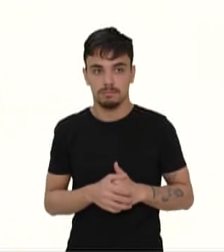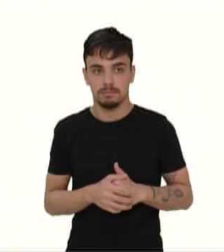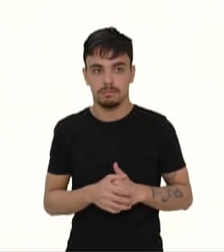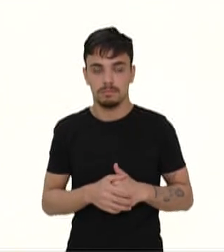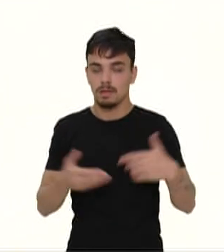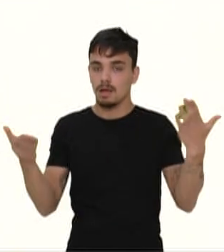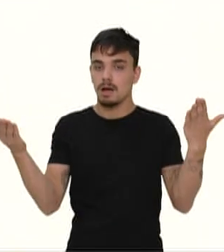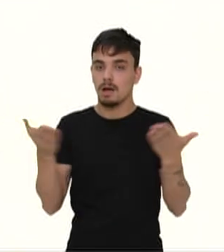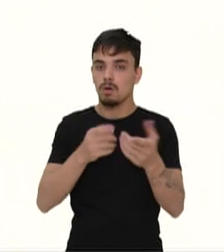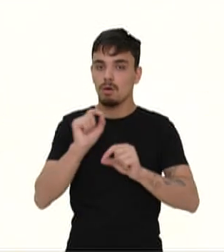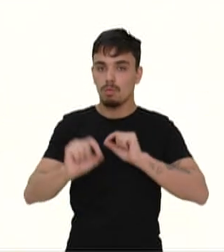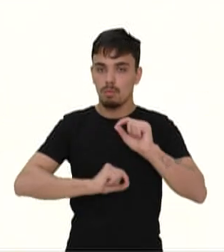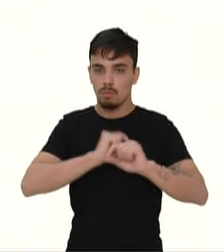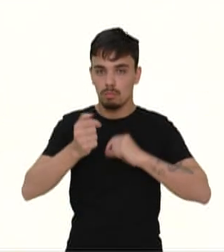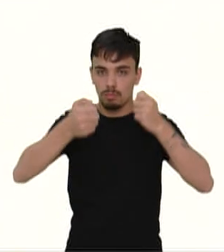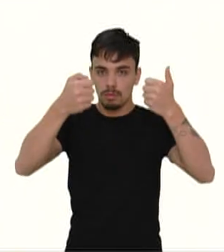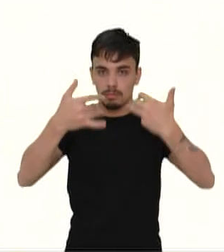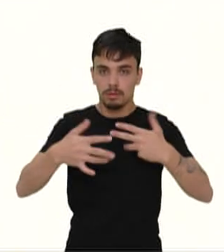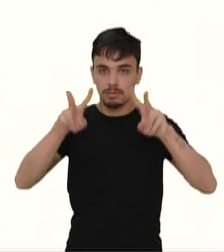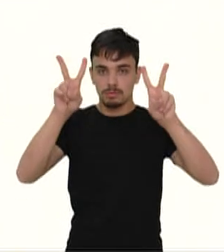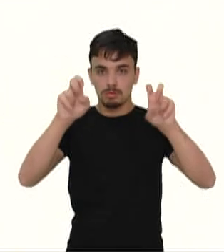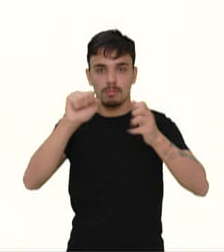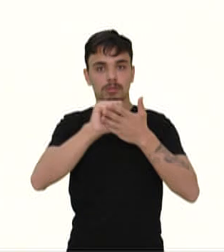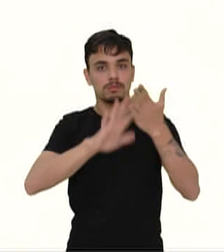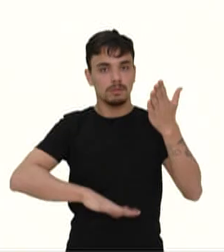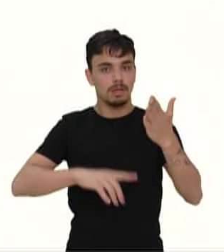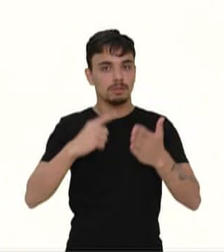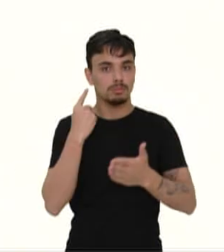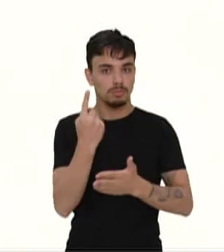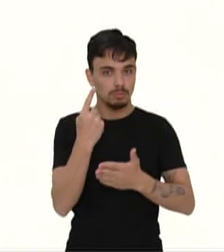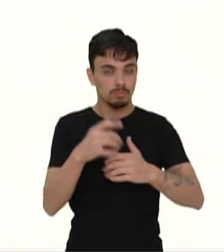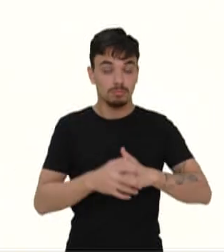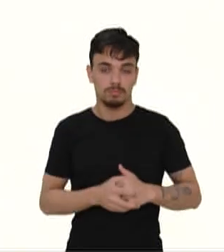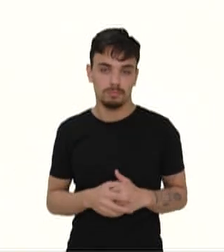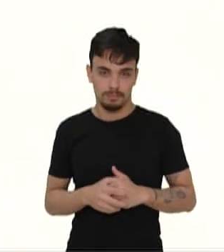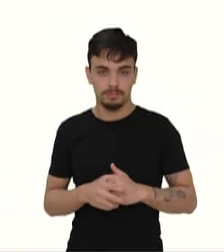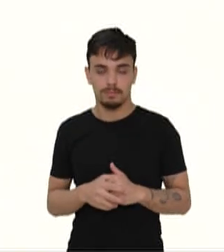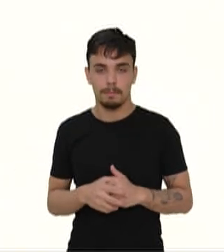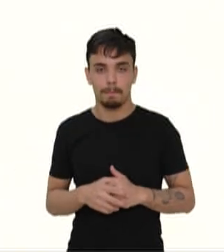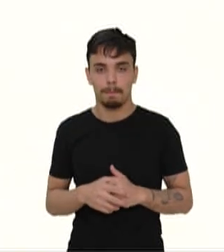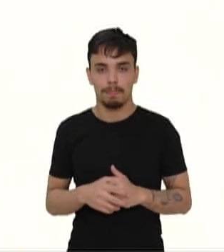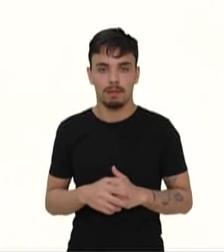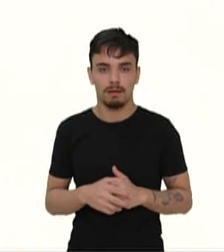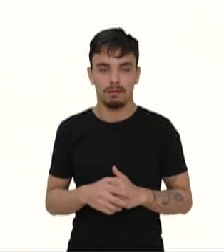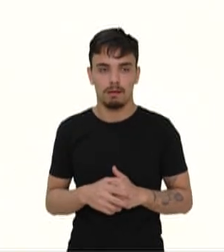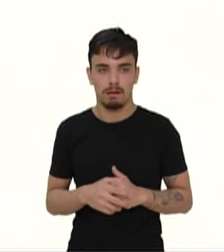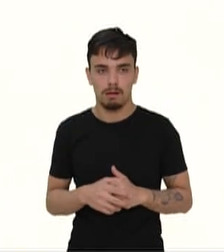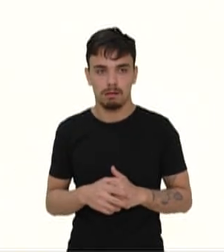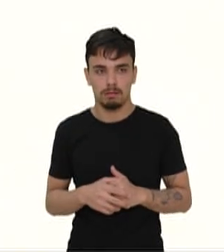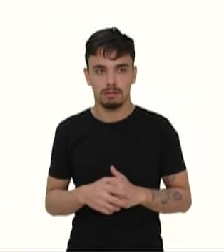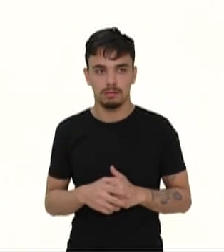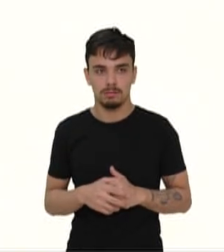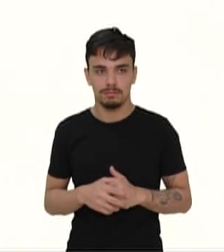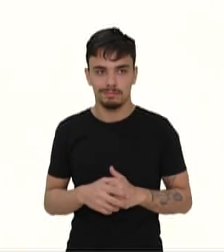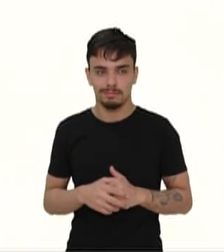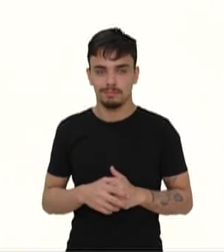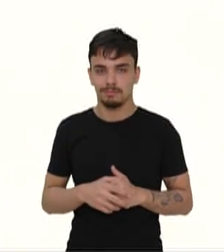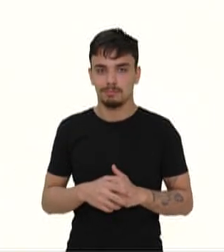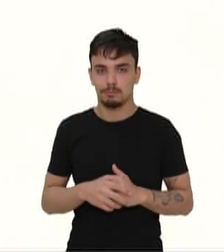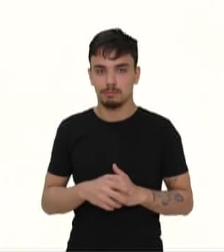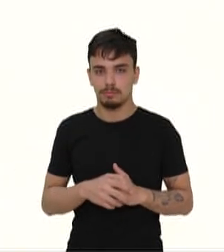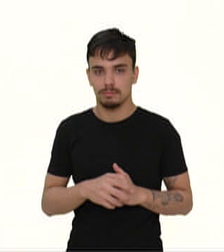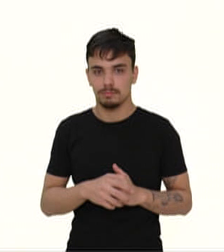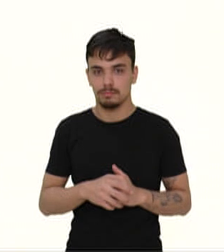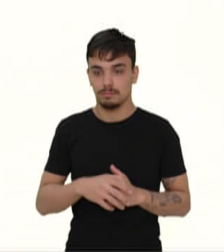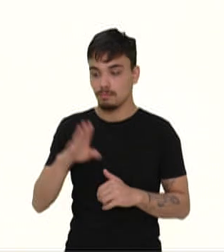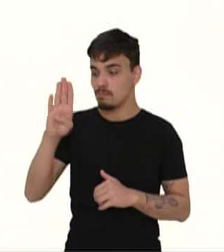E vamos já, então, falar aí do exercício número 1, Está dizendo lá o seguinte: uma bala é atirada de um